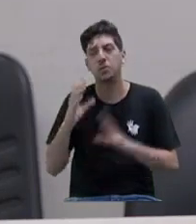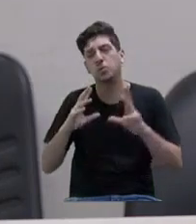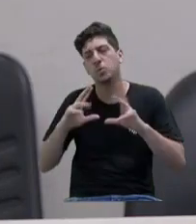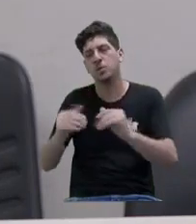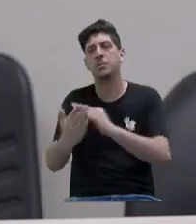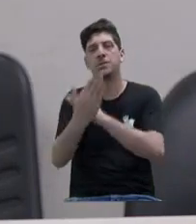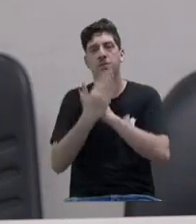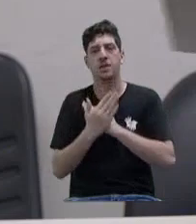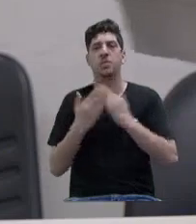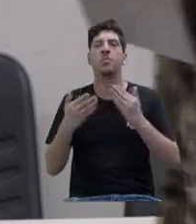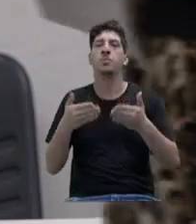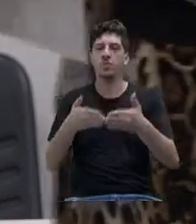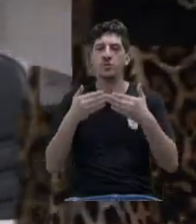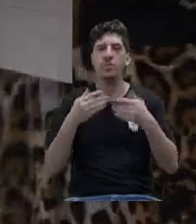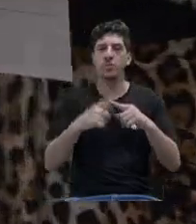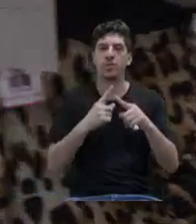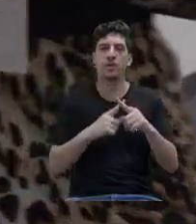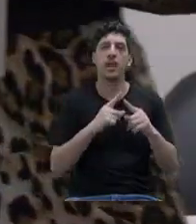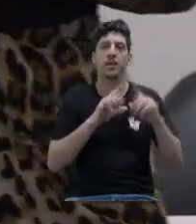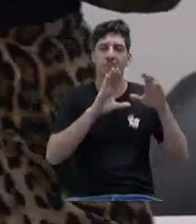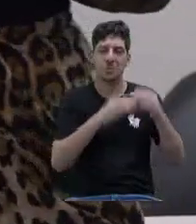tanto o catálogo dos povos